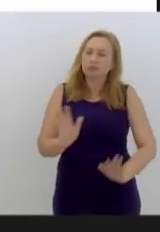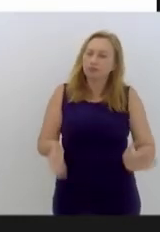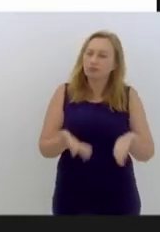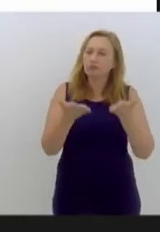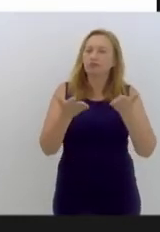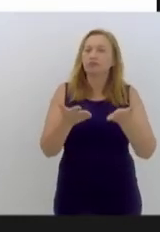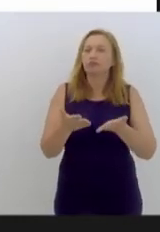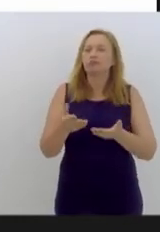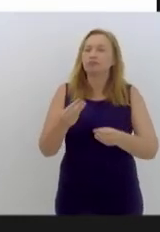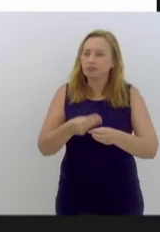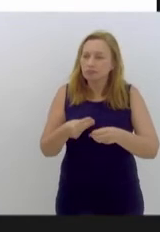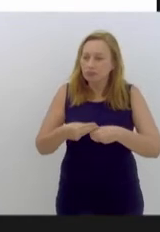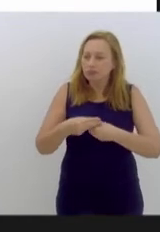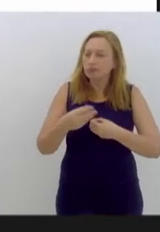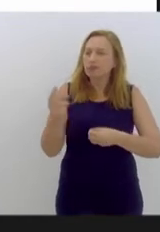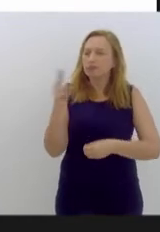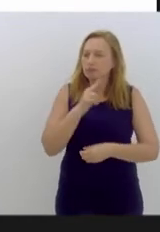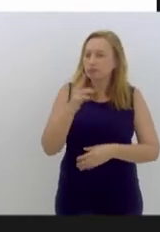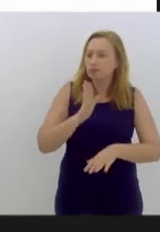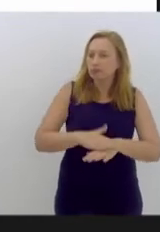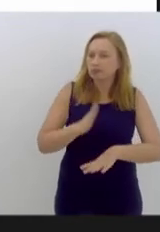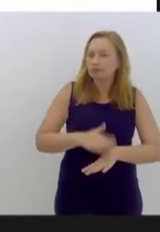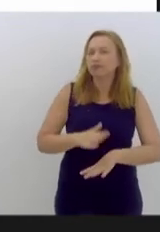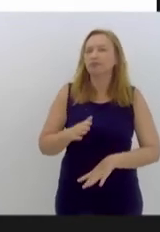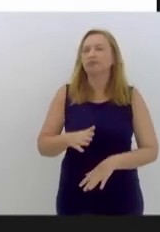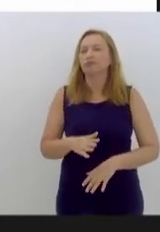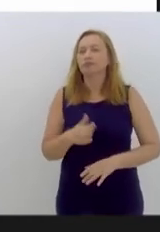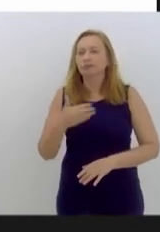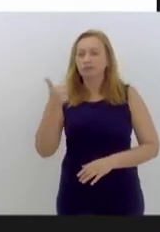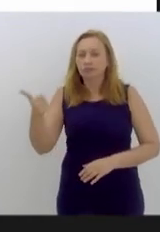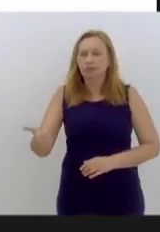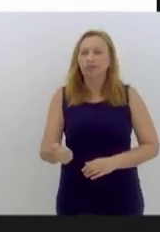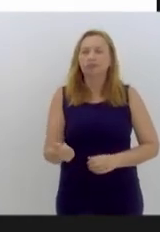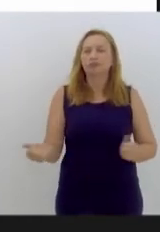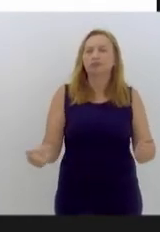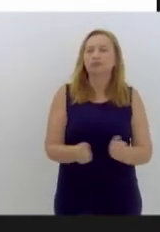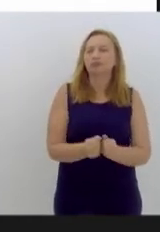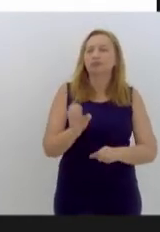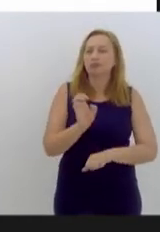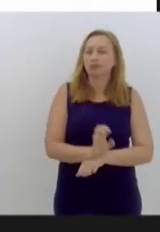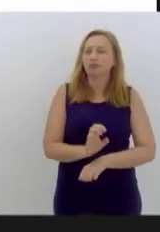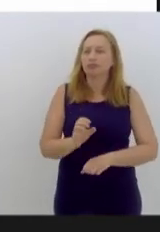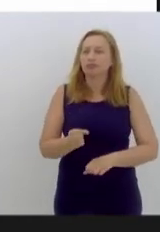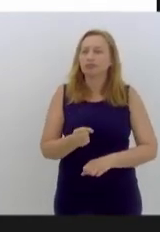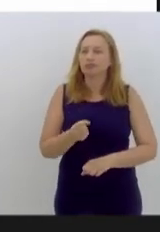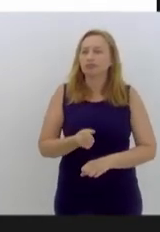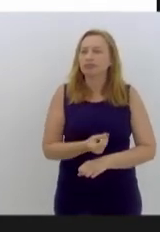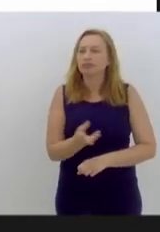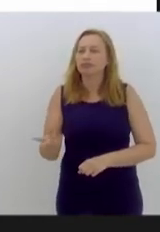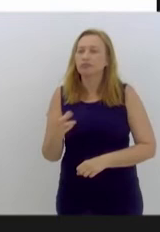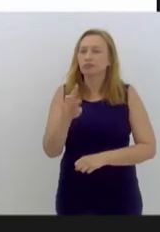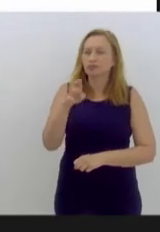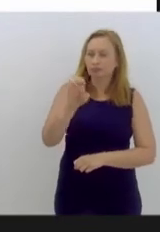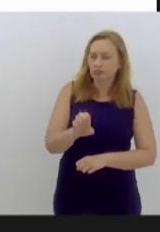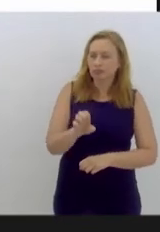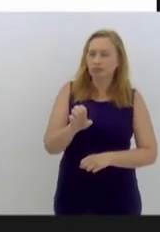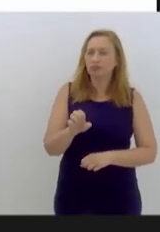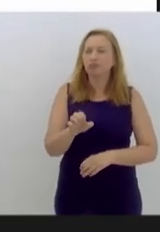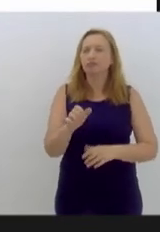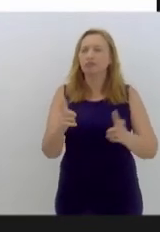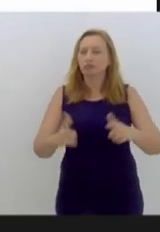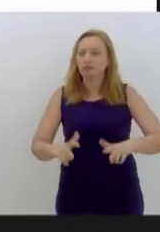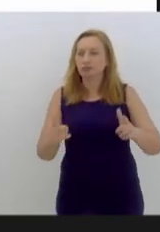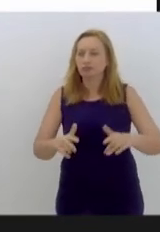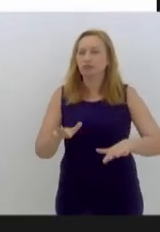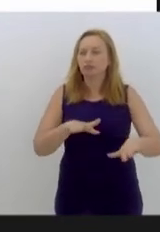para que os municípios corram atrás, cada vez mais, né? E junto com o Estado, de aumentar a quantidade de creches, de espaços de desenvolvimento infantil, por